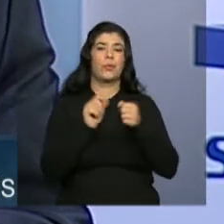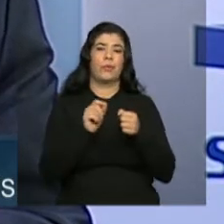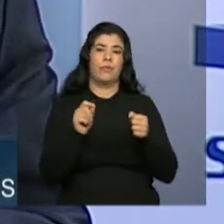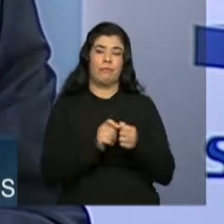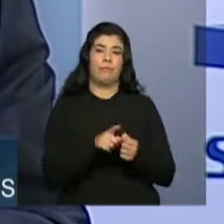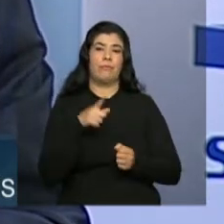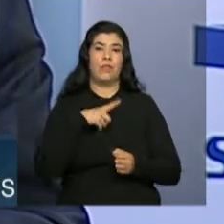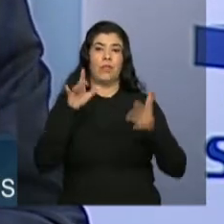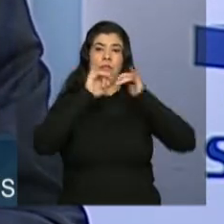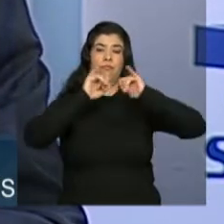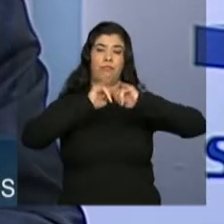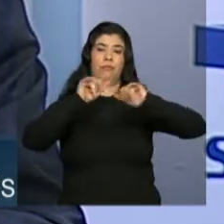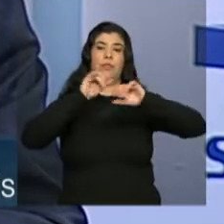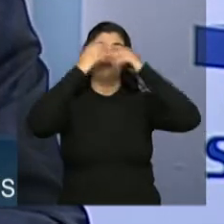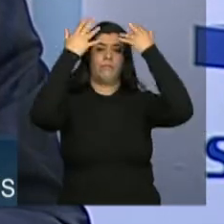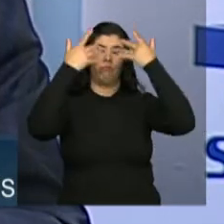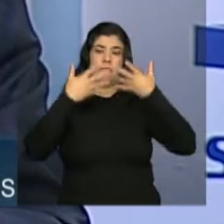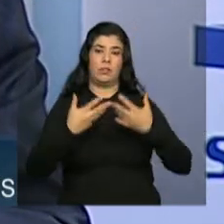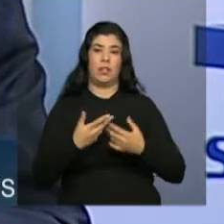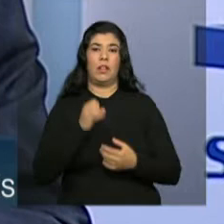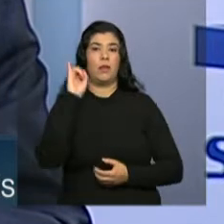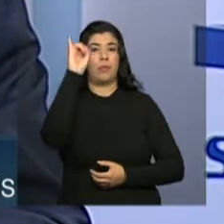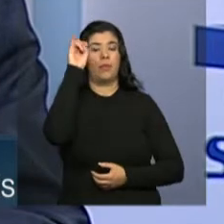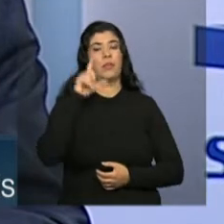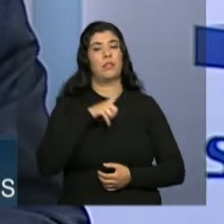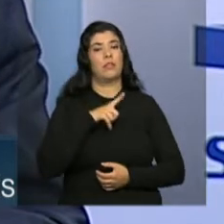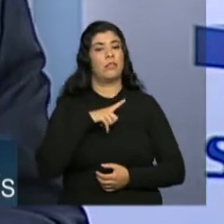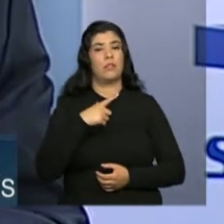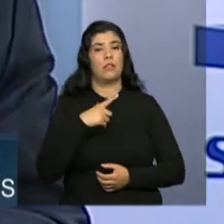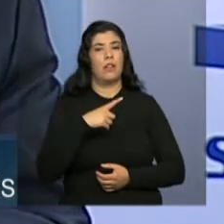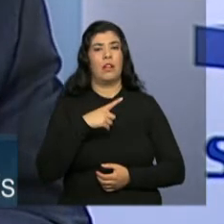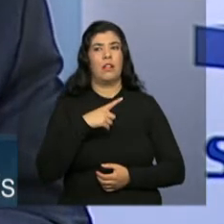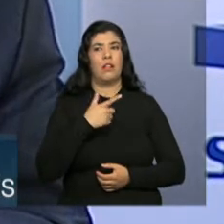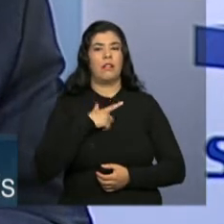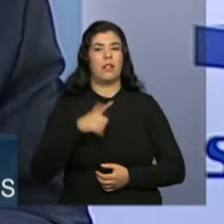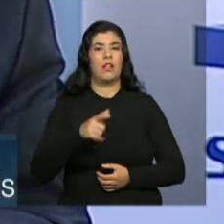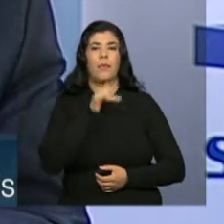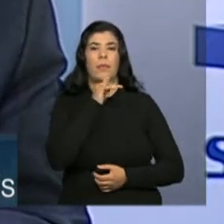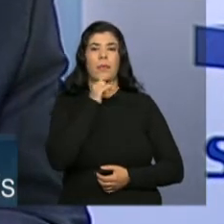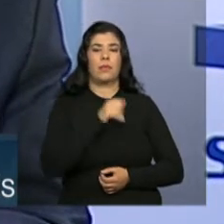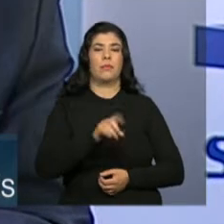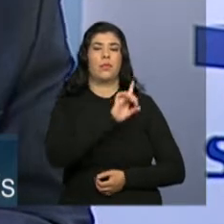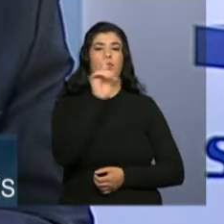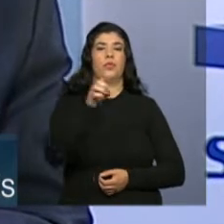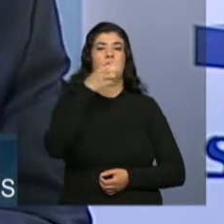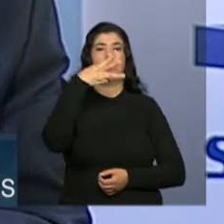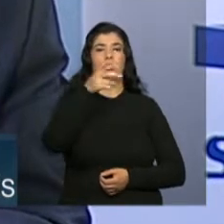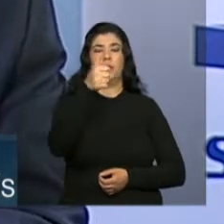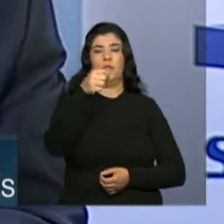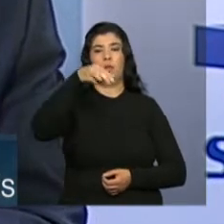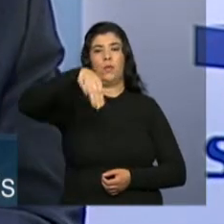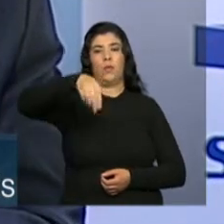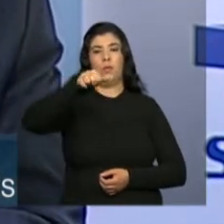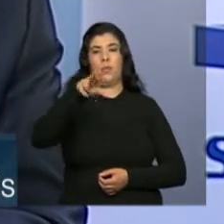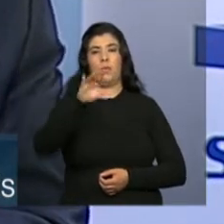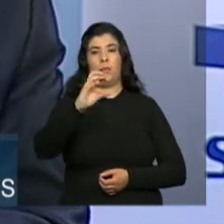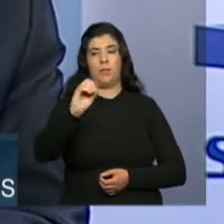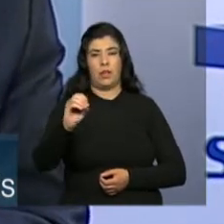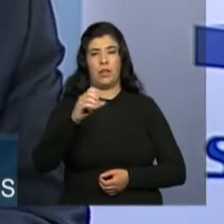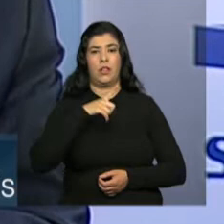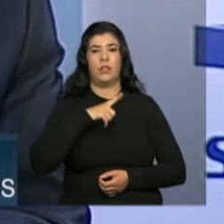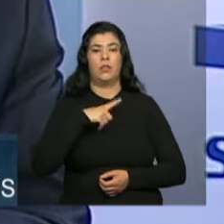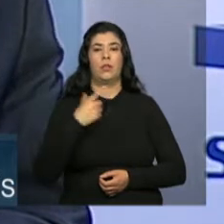ser divulgado é importante porque na verdade a gente não anuncia todo ano no dia Trinta e Um de Março que os medicamentos vão